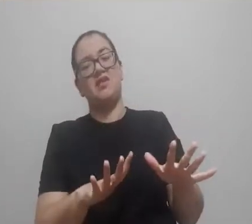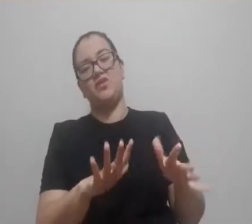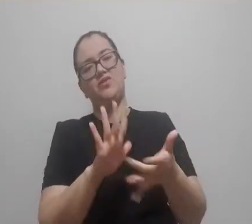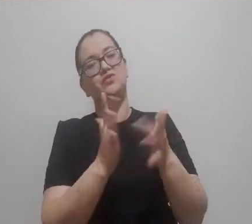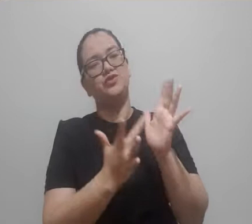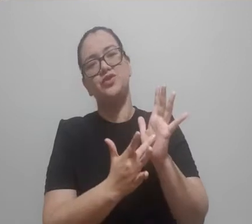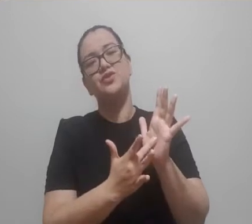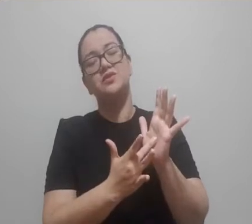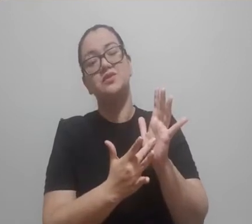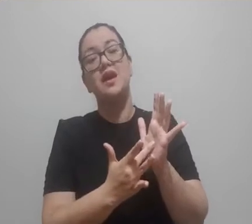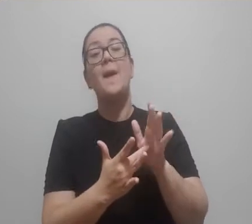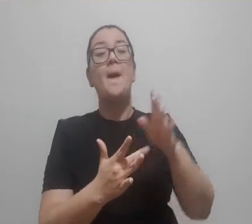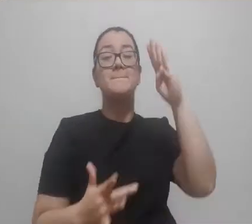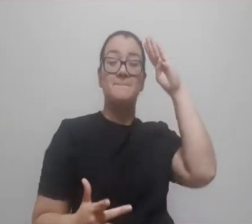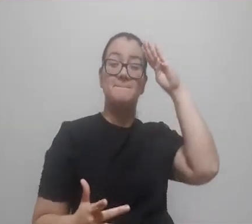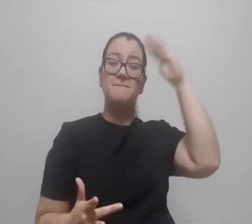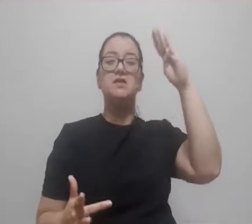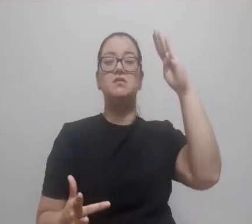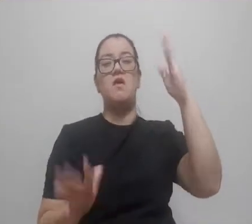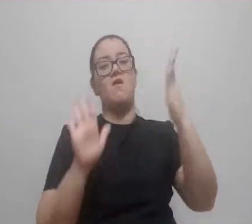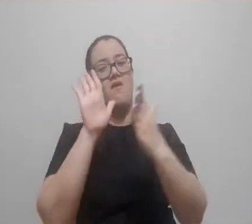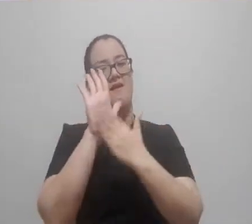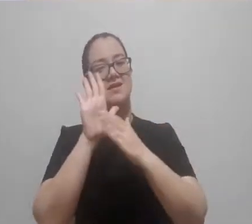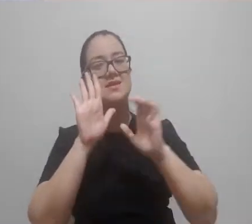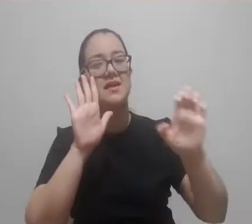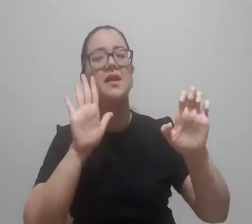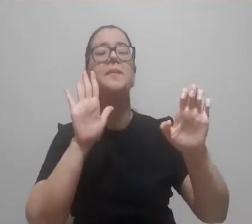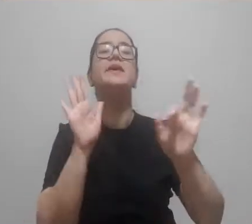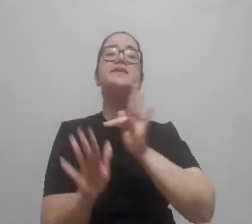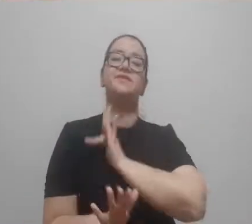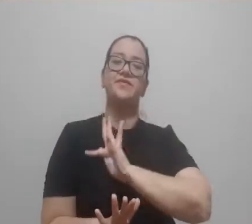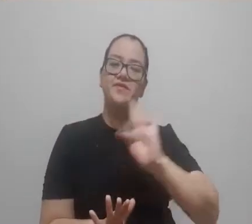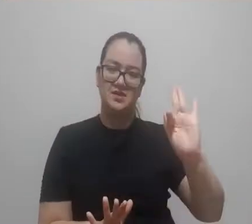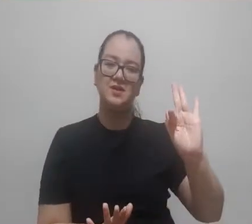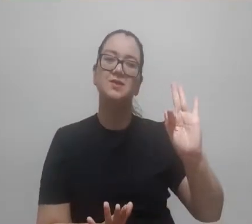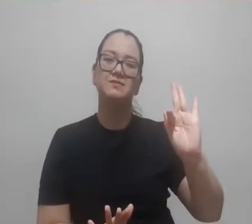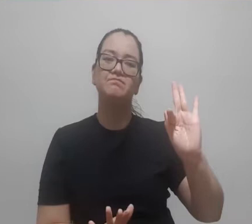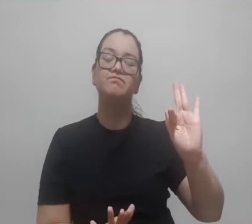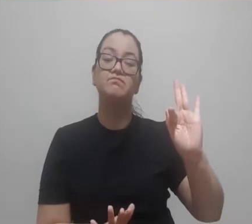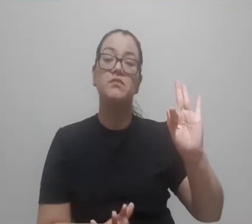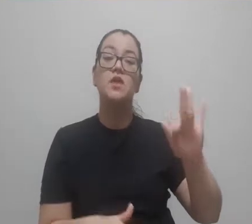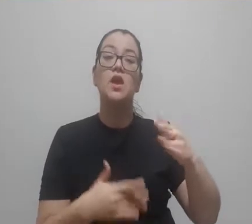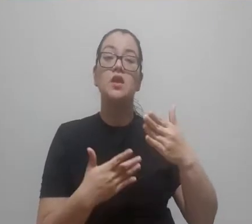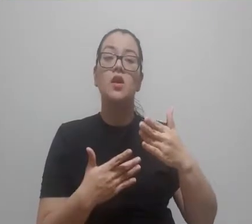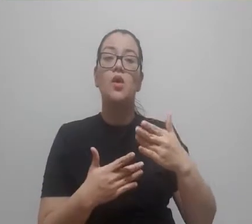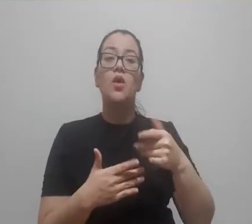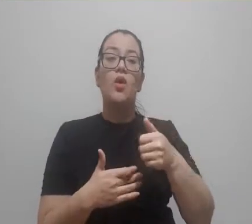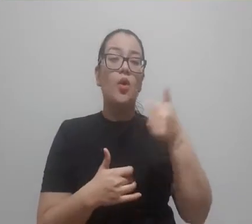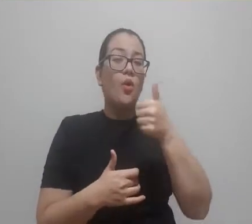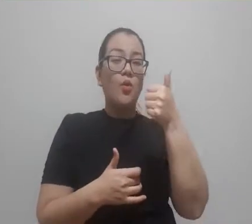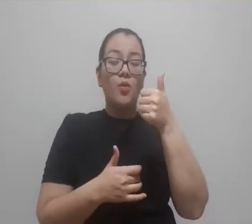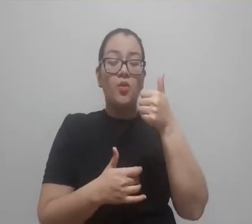escribas e pelos fariseus. Então, ele enfrentou uma das suas maiores dificuldades quanto ao que ensinava,